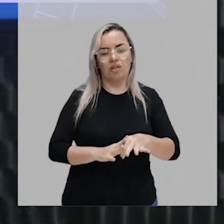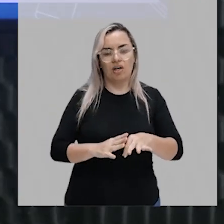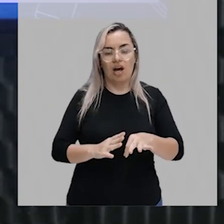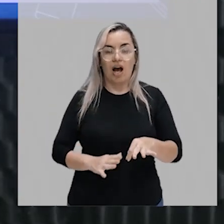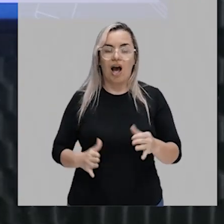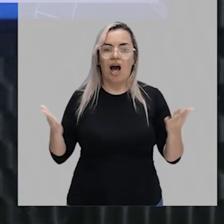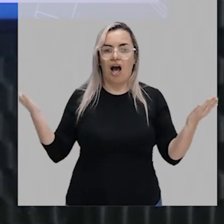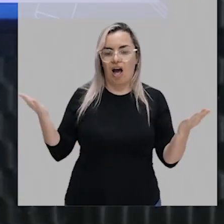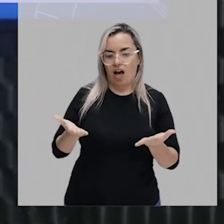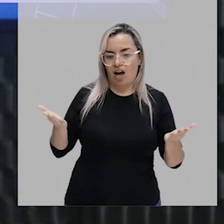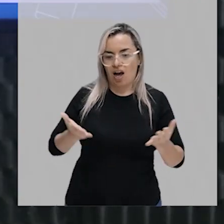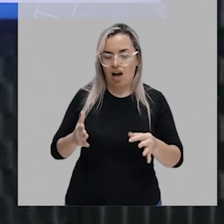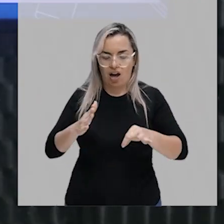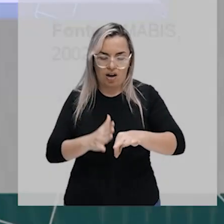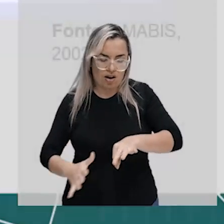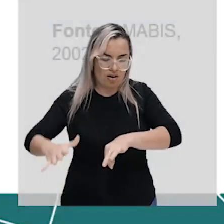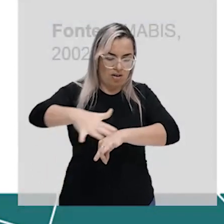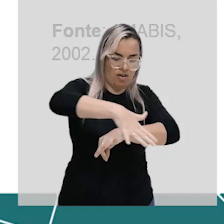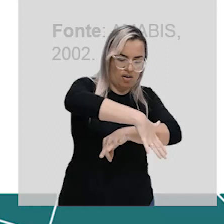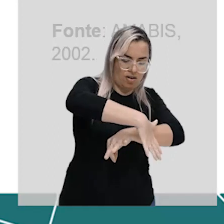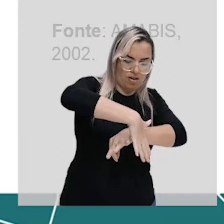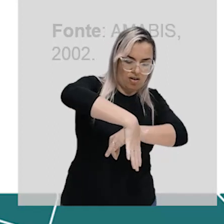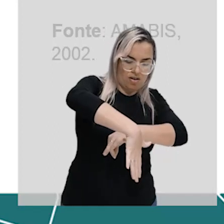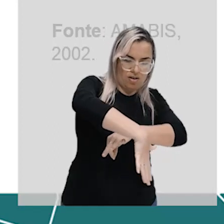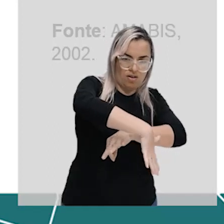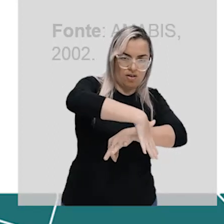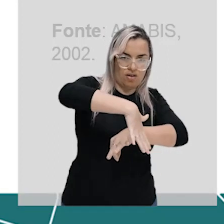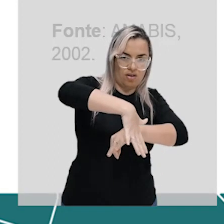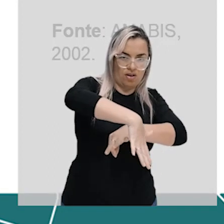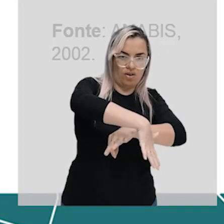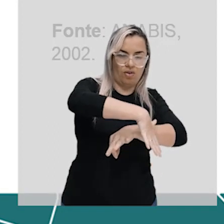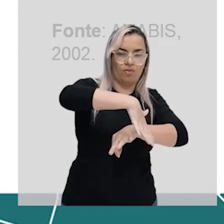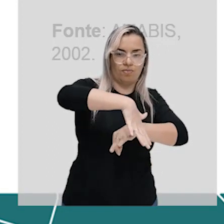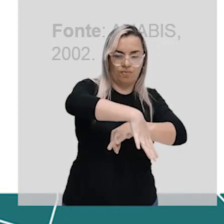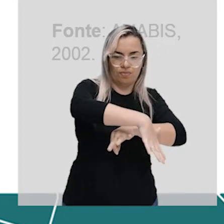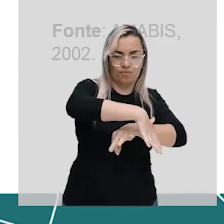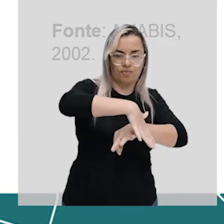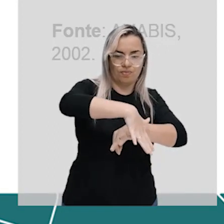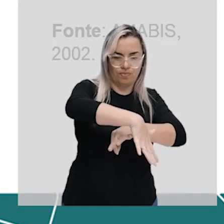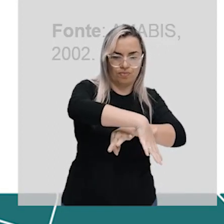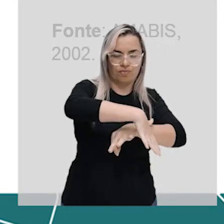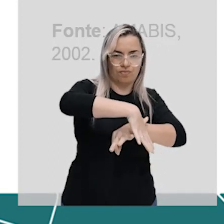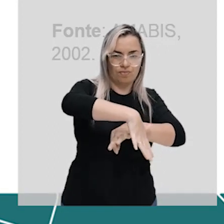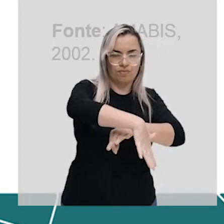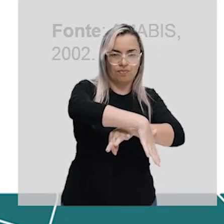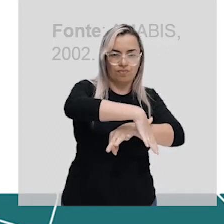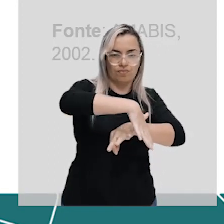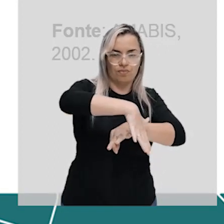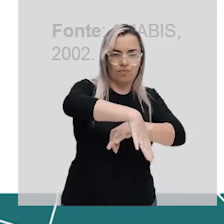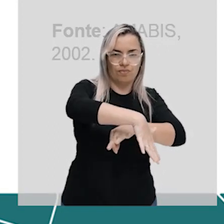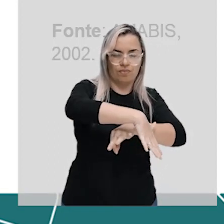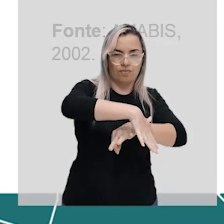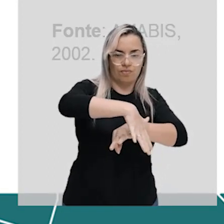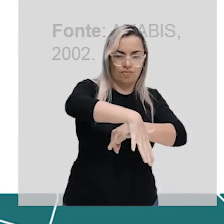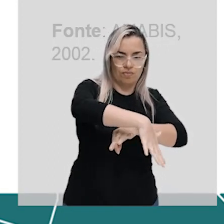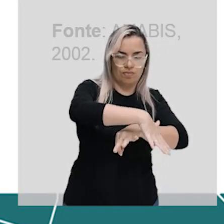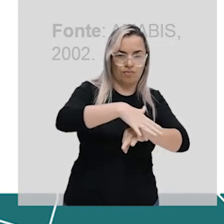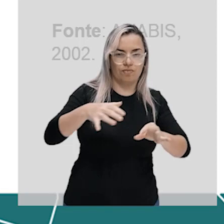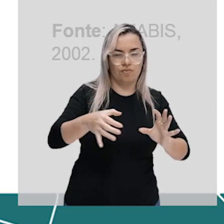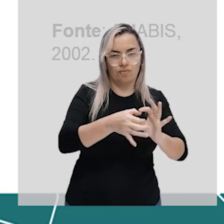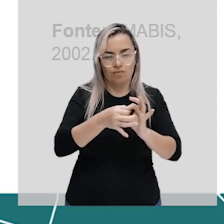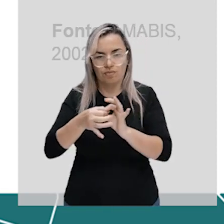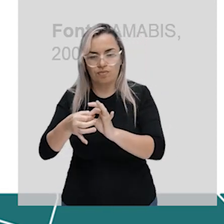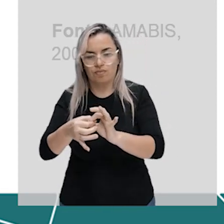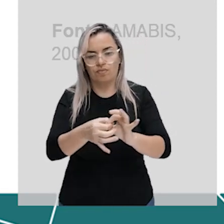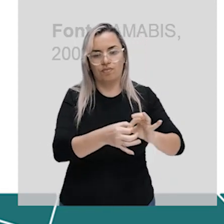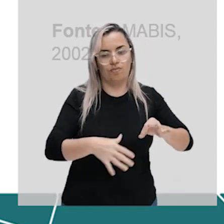reprodutor feminino, tá? Você vai associar o que você acabou de aprender sobre a parte externa, agora a gente vai tentar unir com